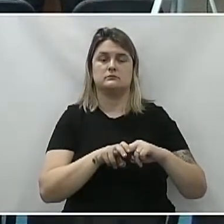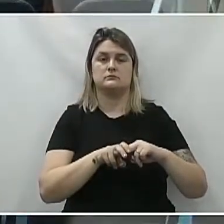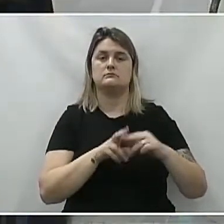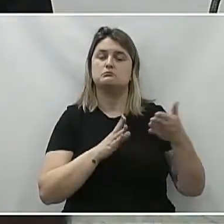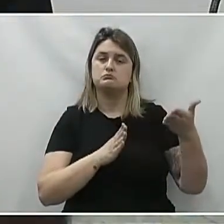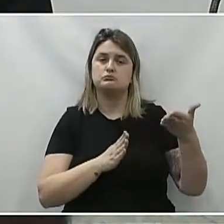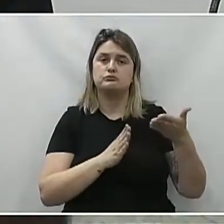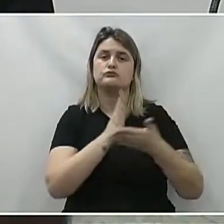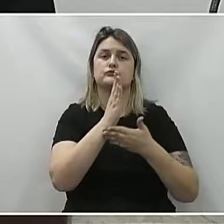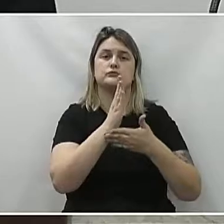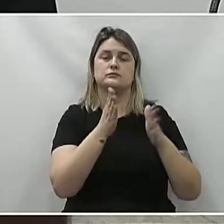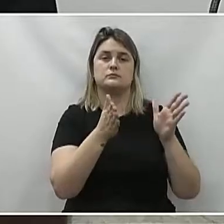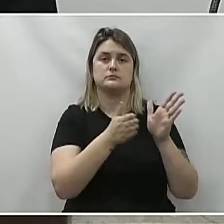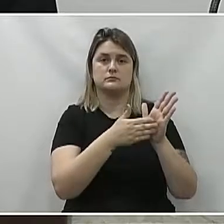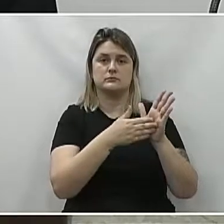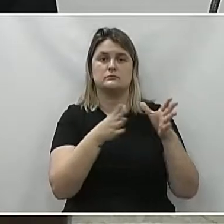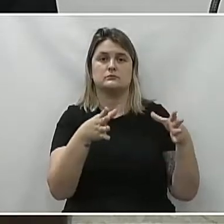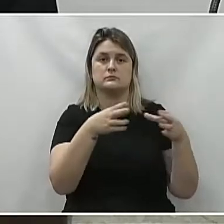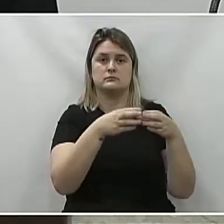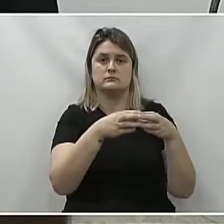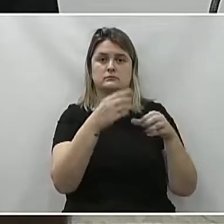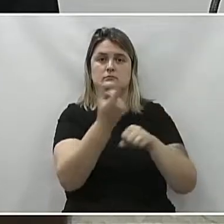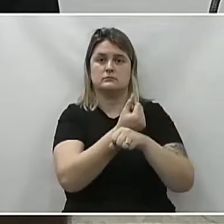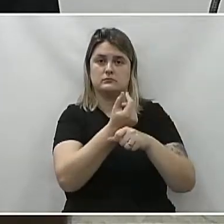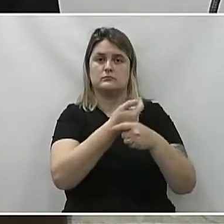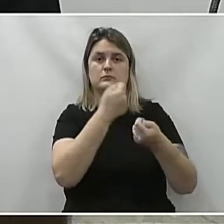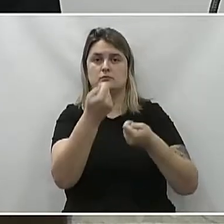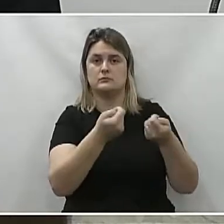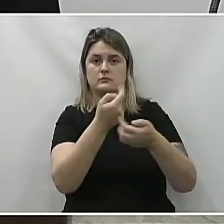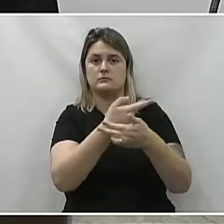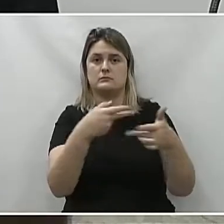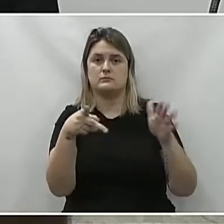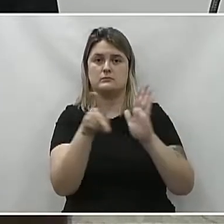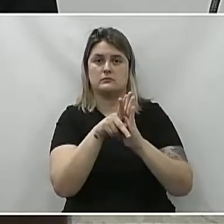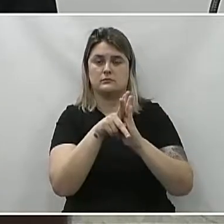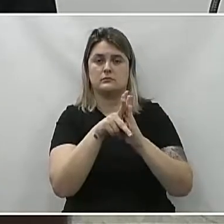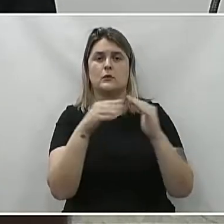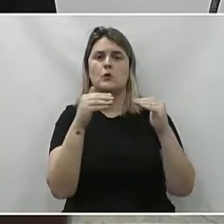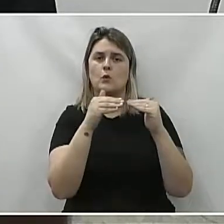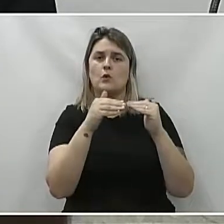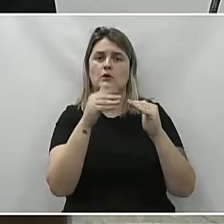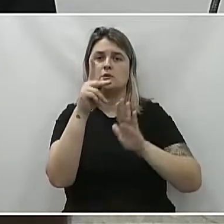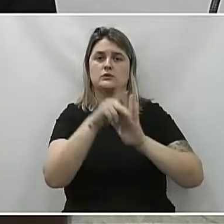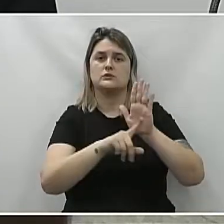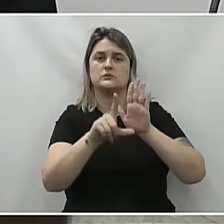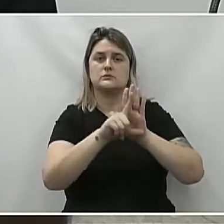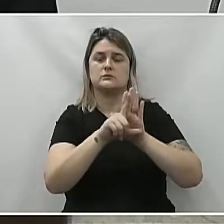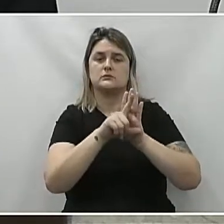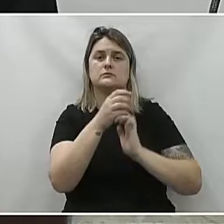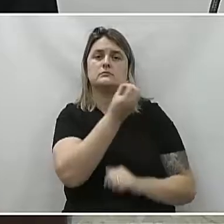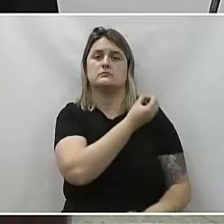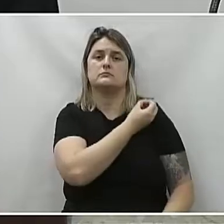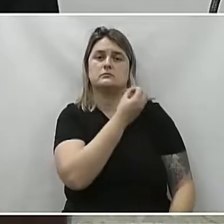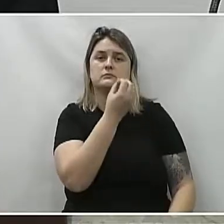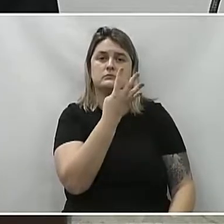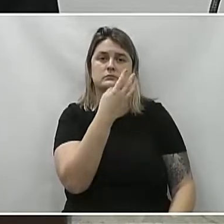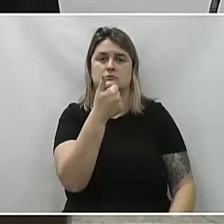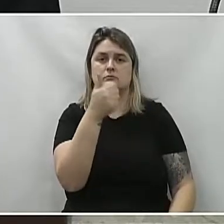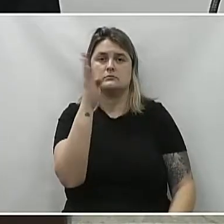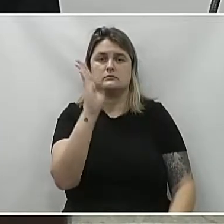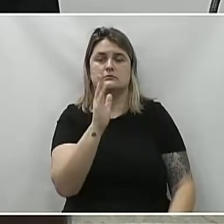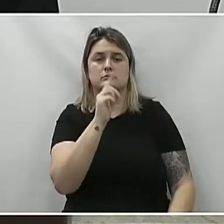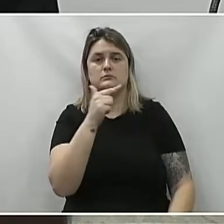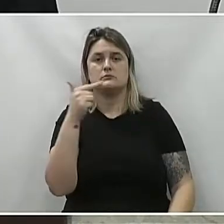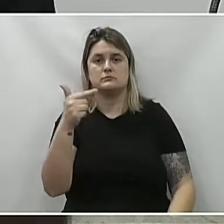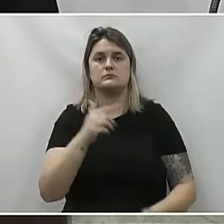Aprovado o parecer fundamentado da Comissão de Finanças, Orçamento e Patrimônio. Favorável ao projeto de lei ordinária número 41